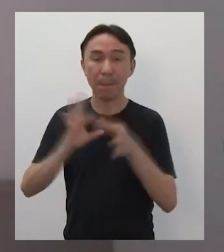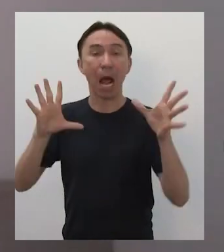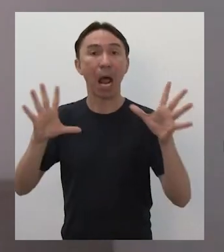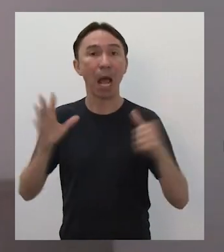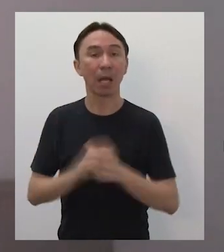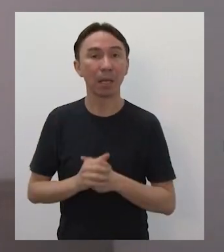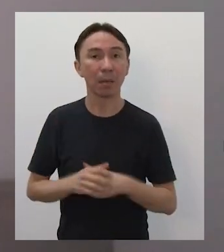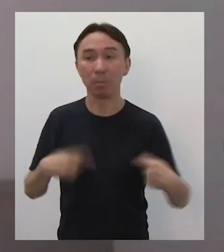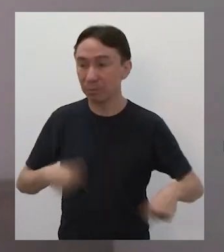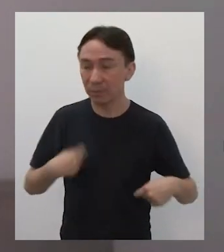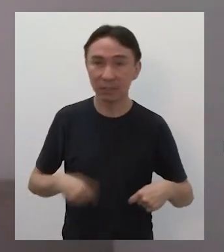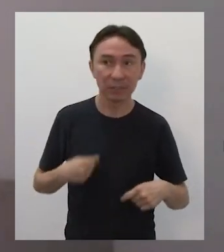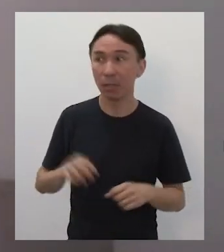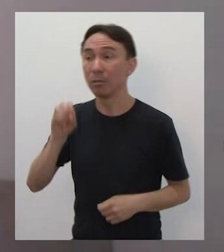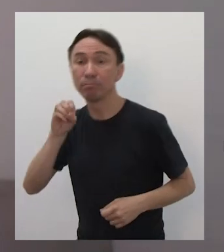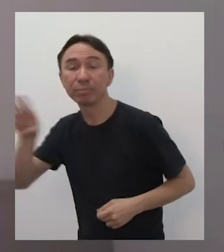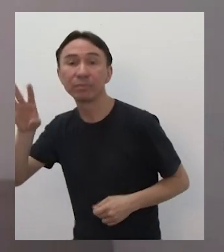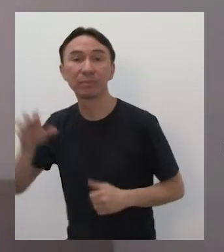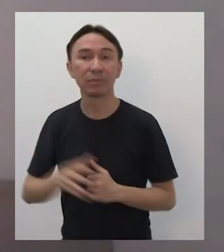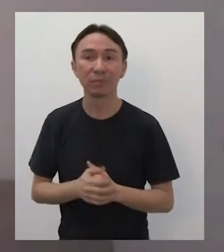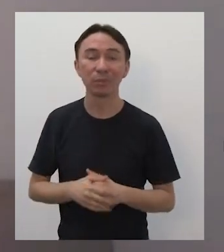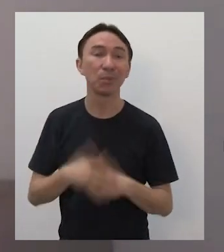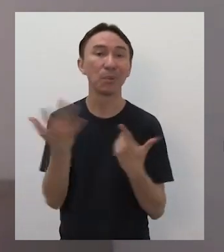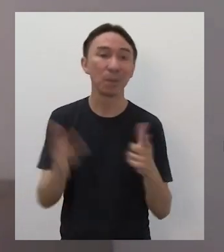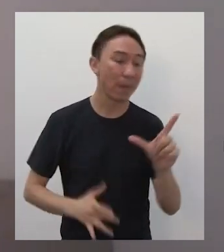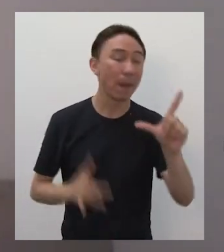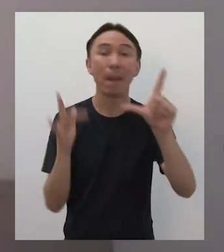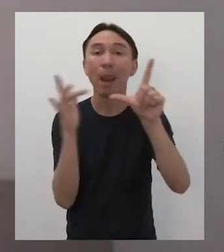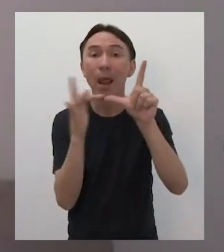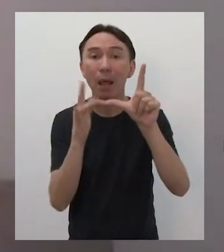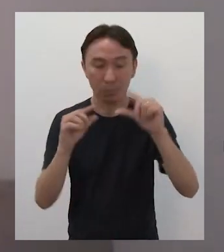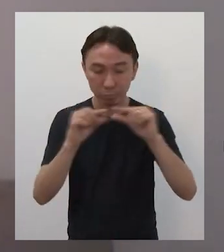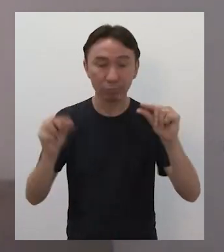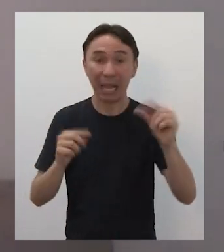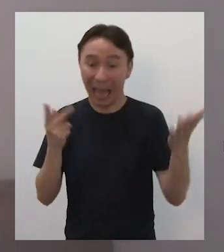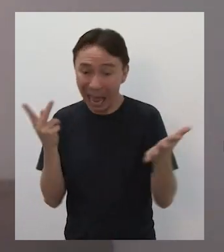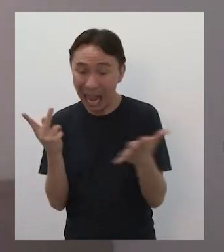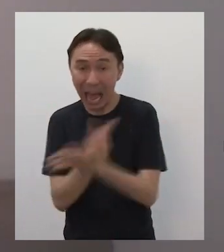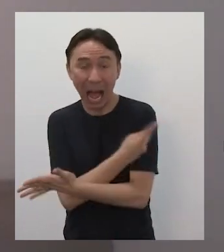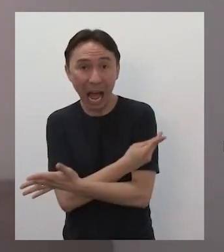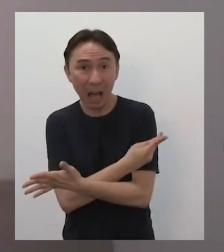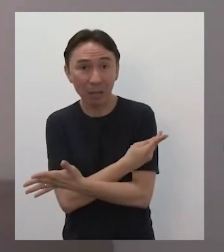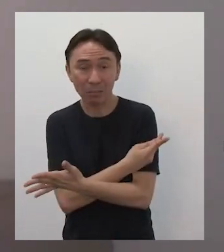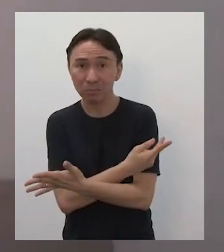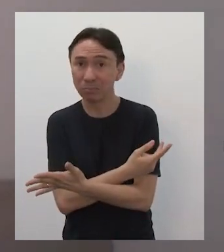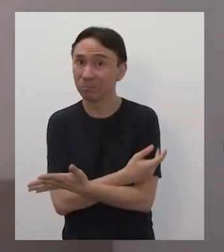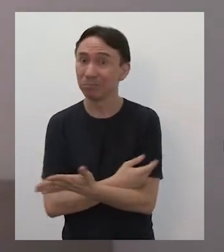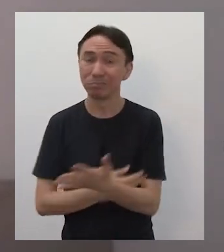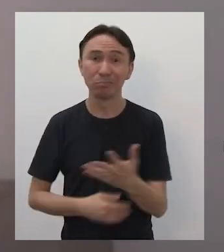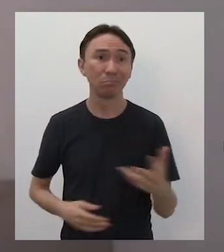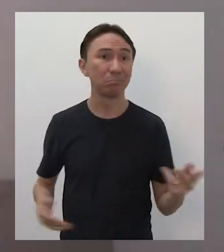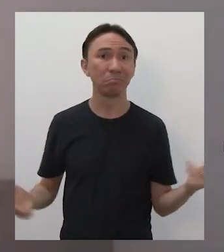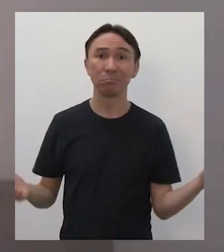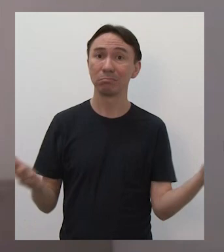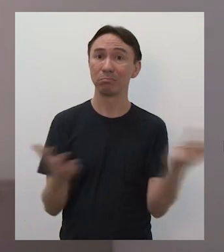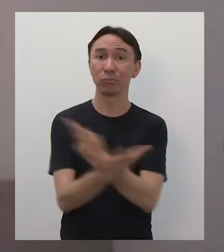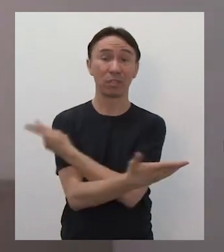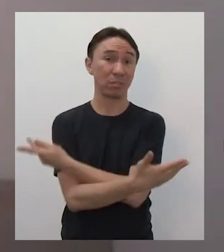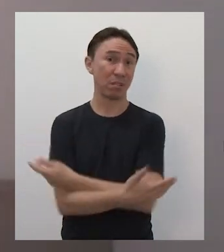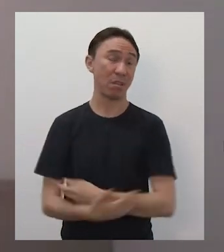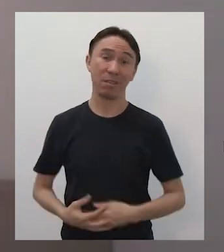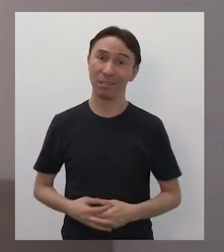O nosso colega acessa o link errado sem querer e aparece na nossa aula. Acontece. E é